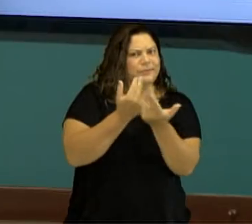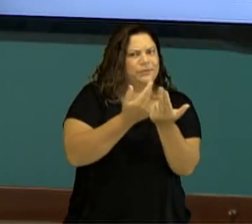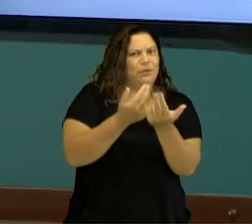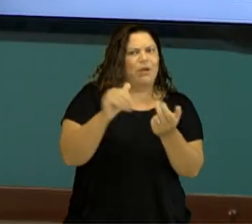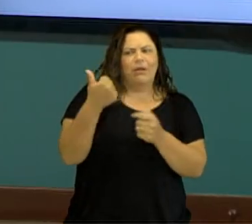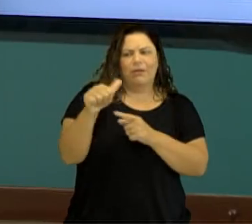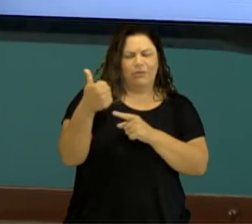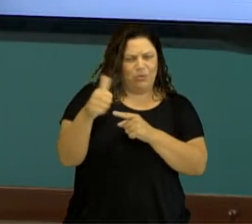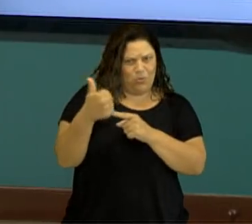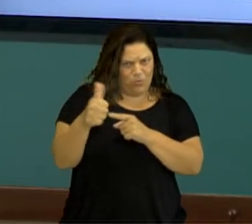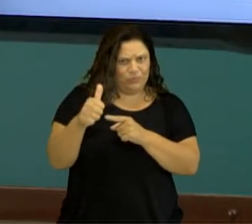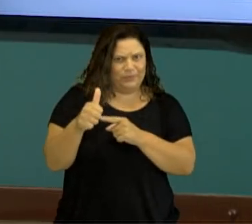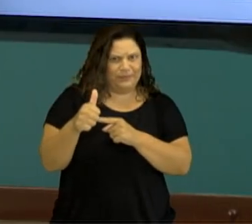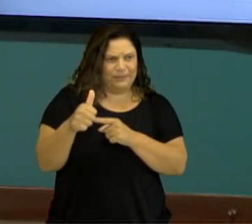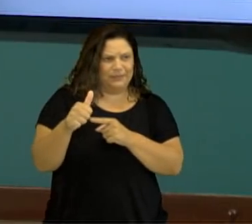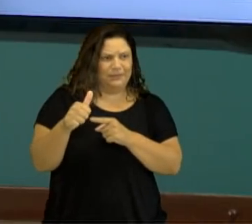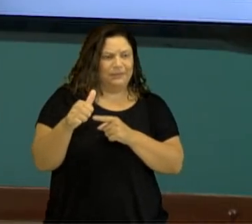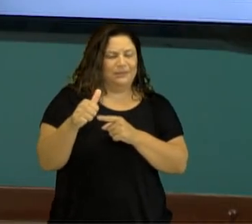Ou seja, ele tem 11